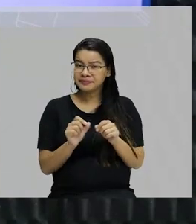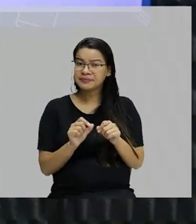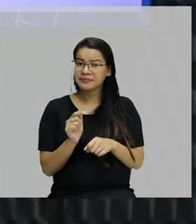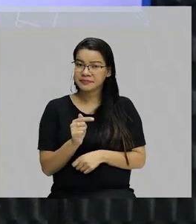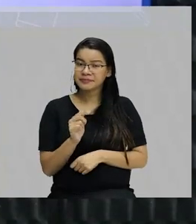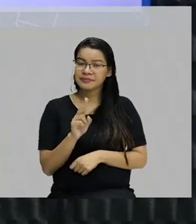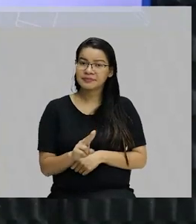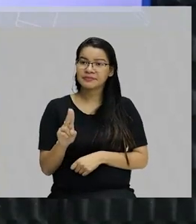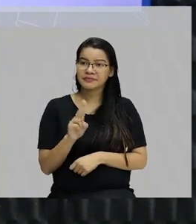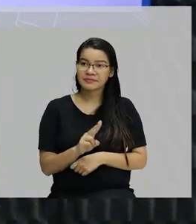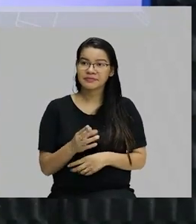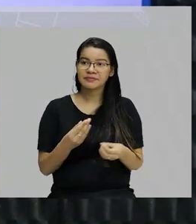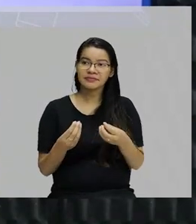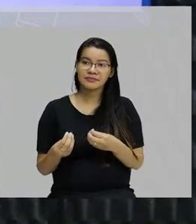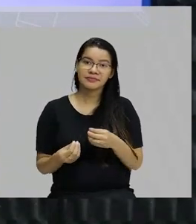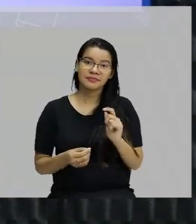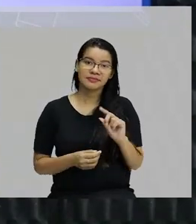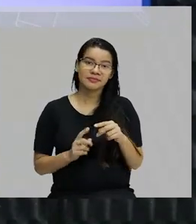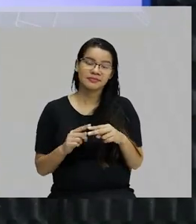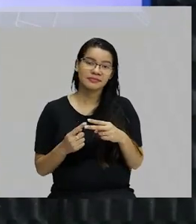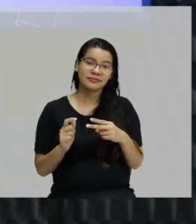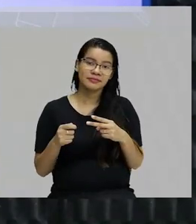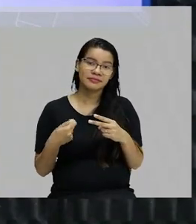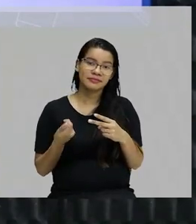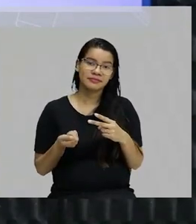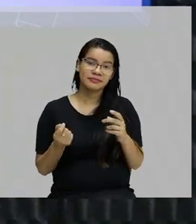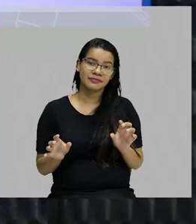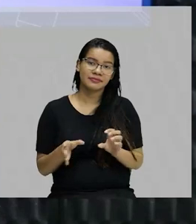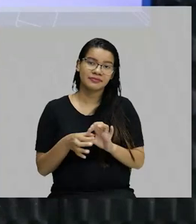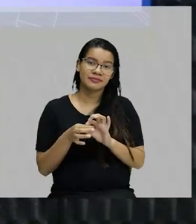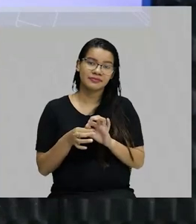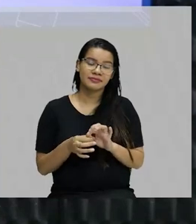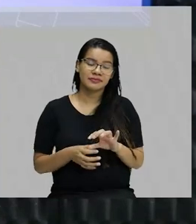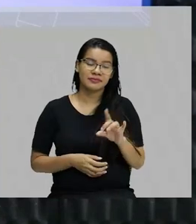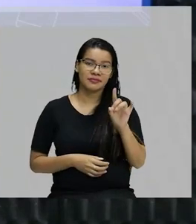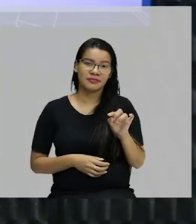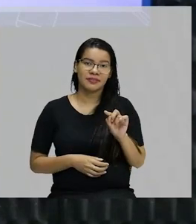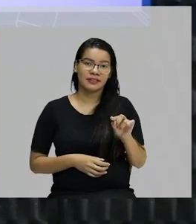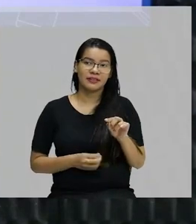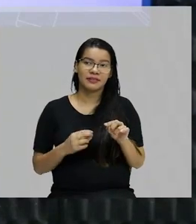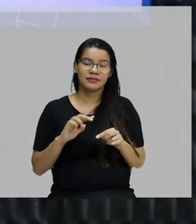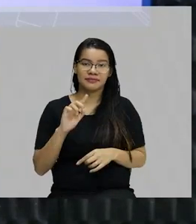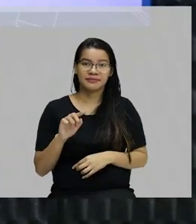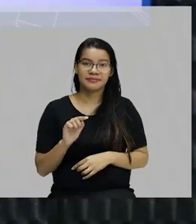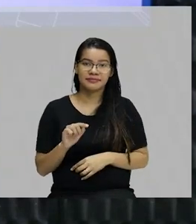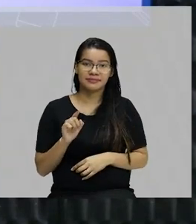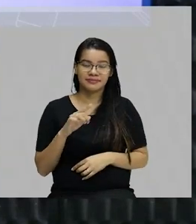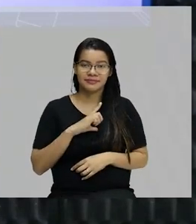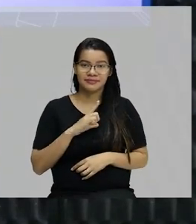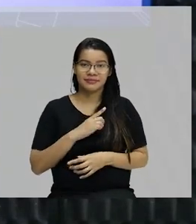bastante esses dois sinais juntos esses dois pontos tanto a exclamação quanto a pontuação vocês têm o costume de utilizar os dois juntos